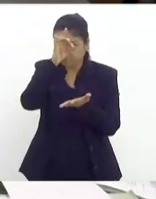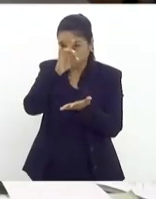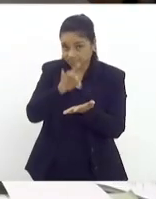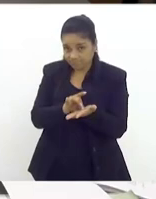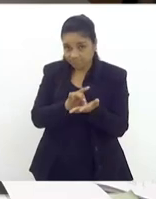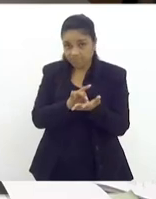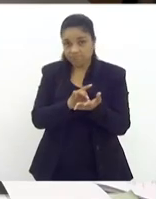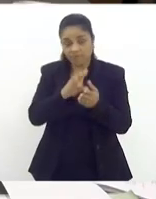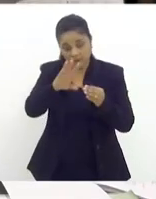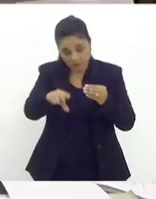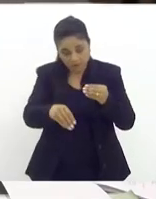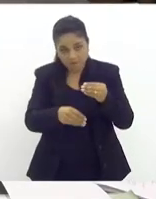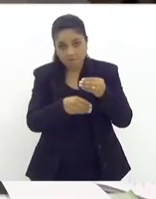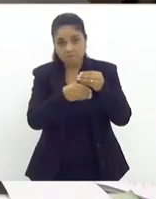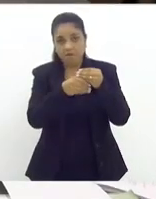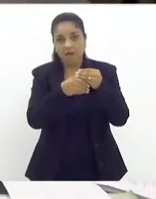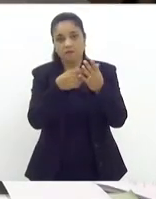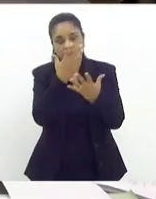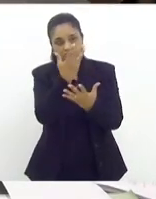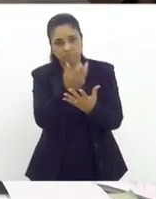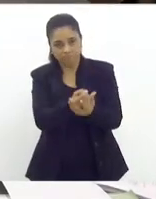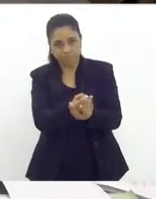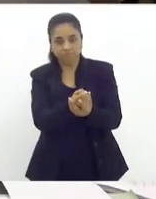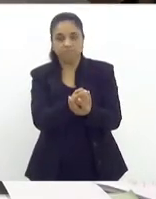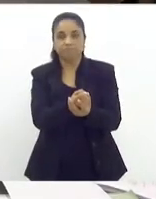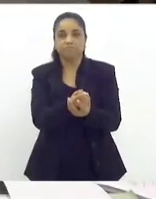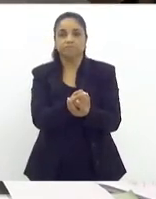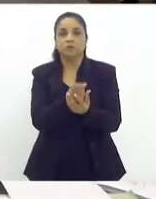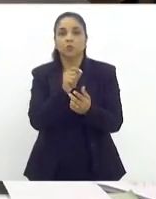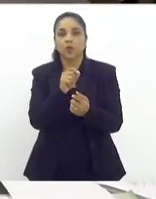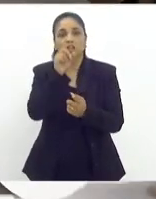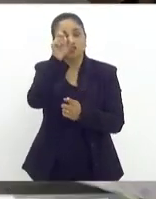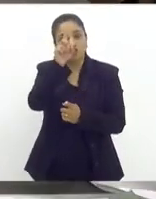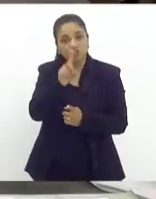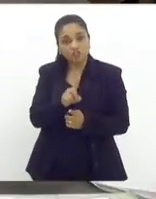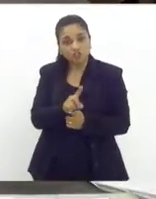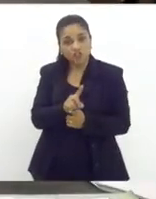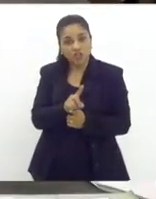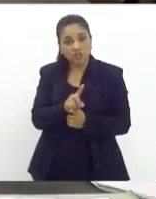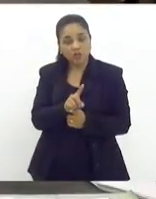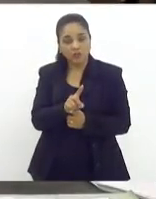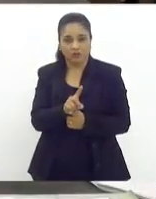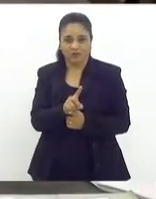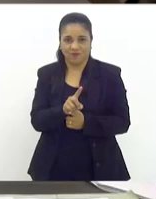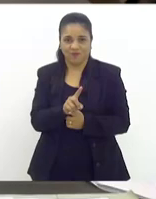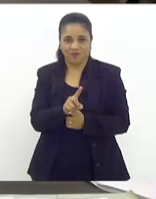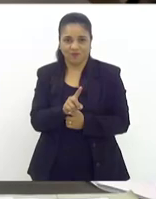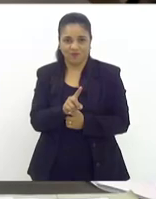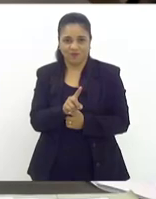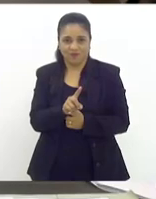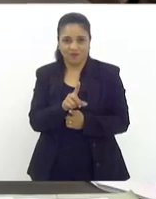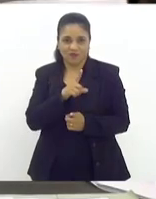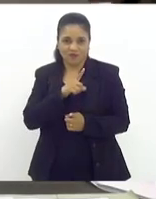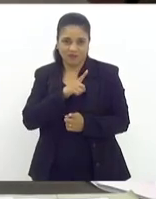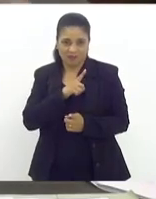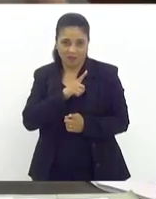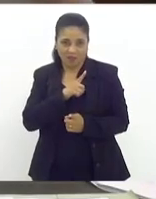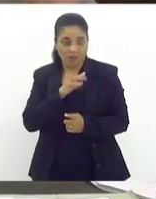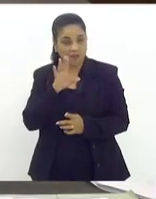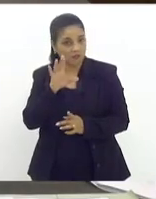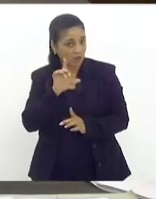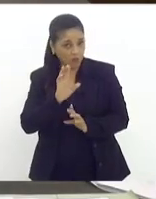base nas emendas que foram acatadas, acolhidas, fala de direito adquirido, e o direito adquirido não é aquele que se acha que tem, né? É